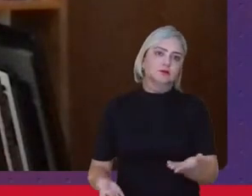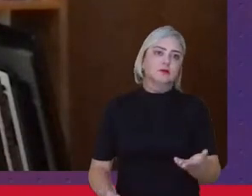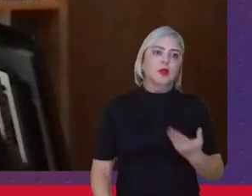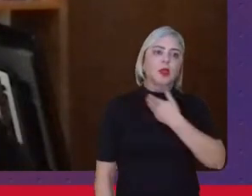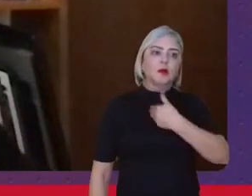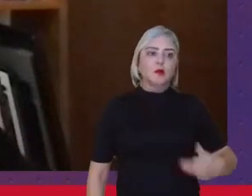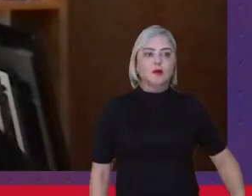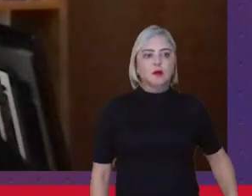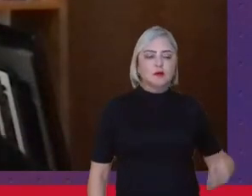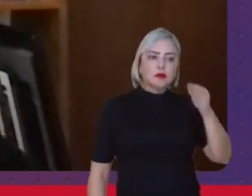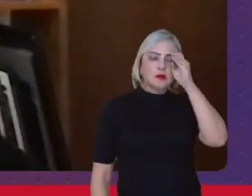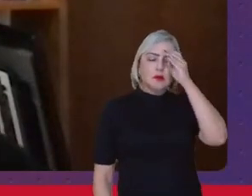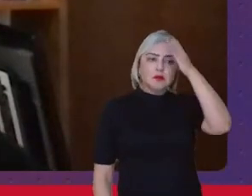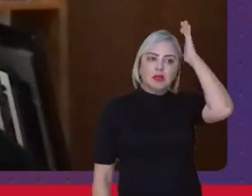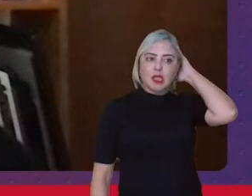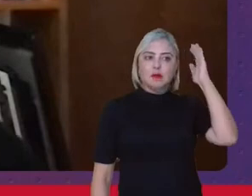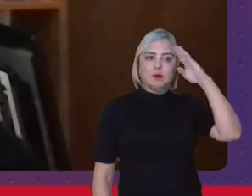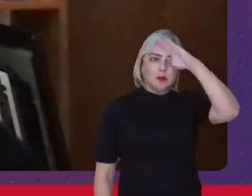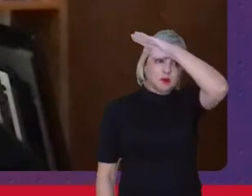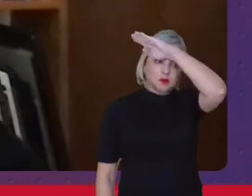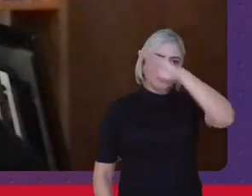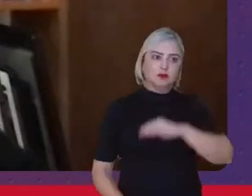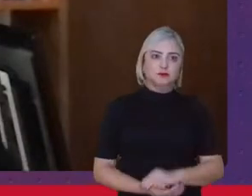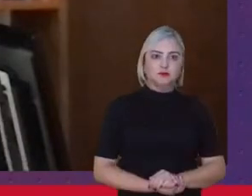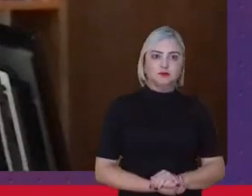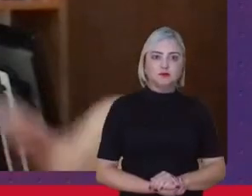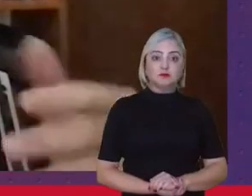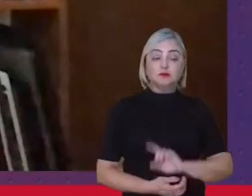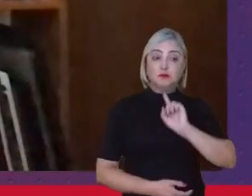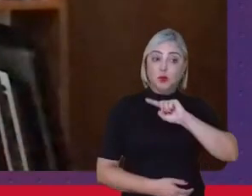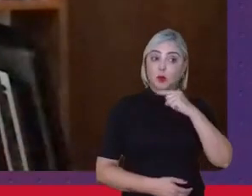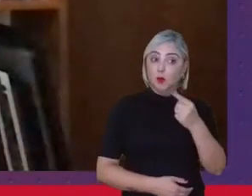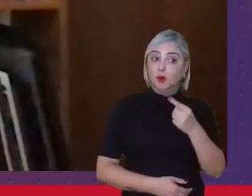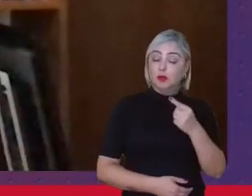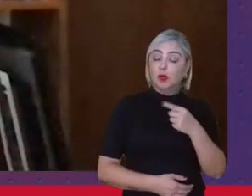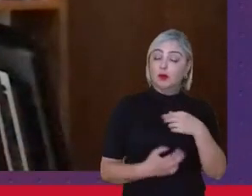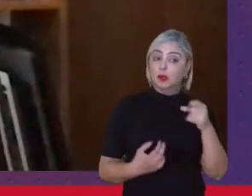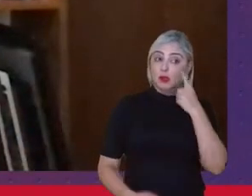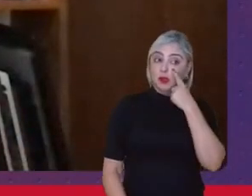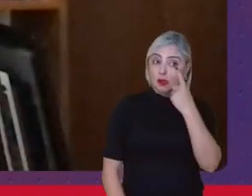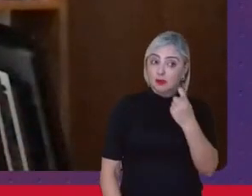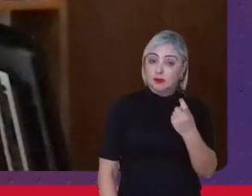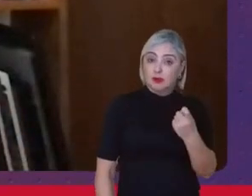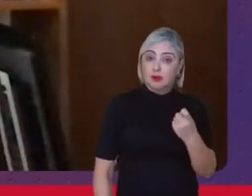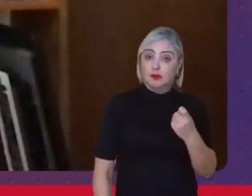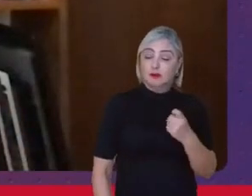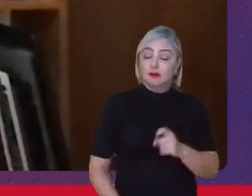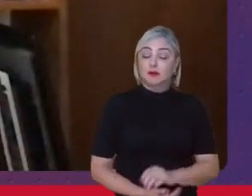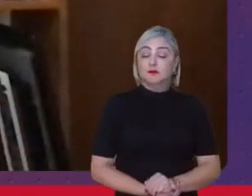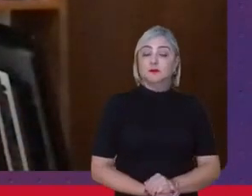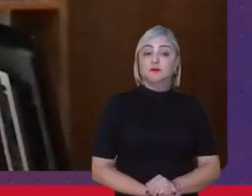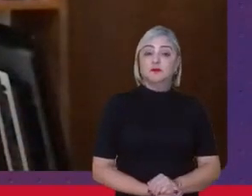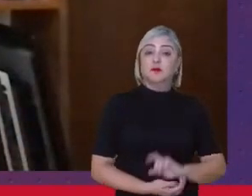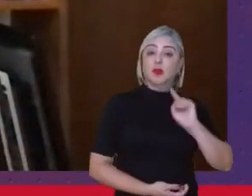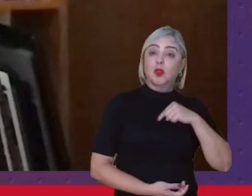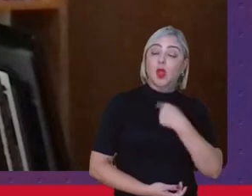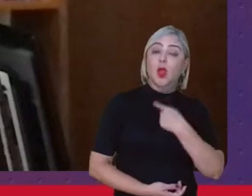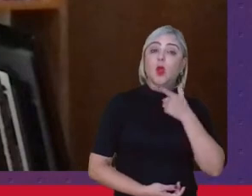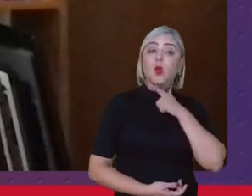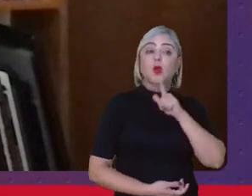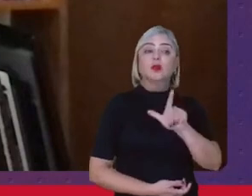o governo Temer e com o governo Bolsonaro. Um outro dado super interessante, que a gente